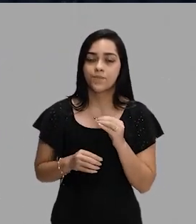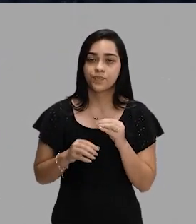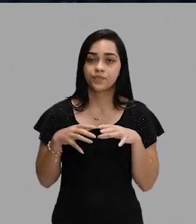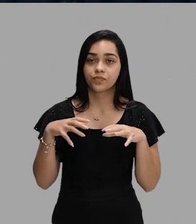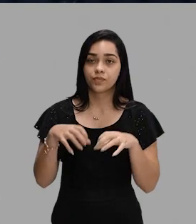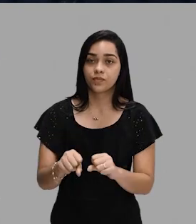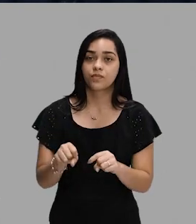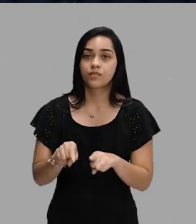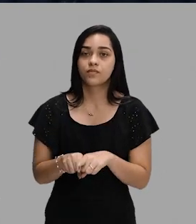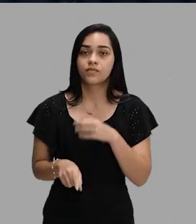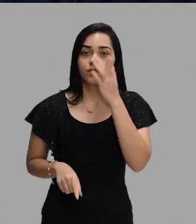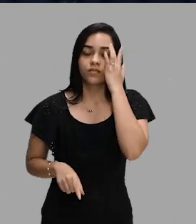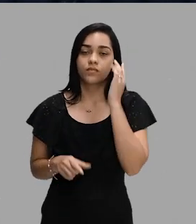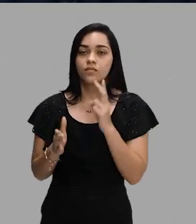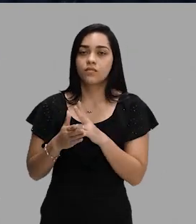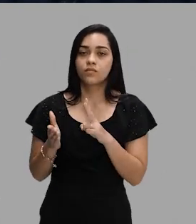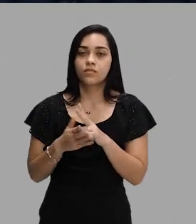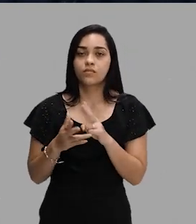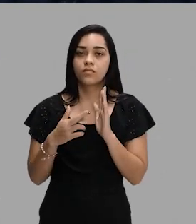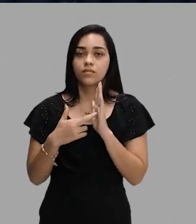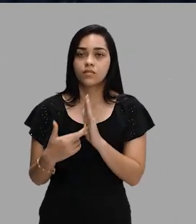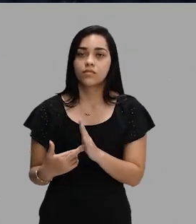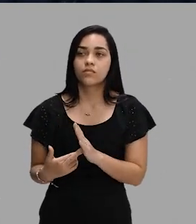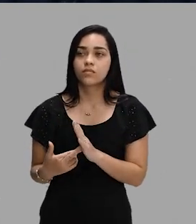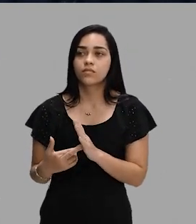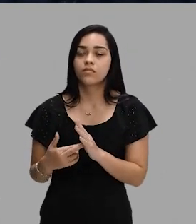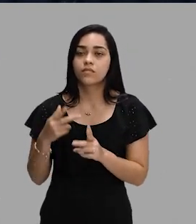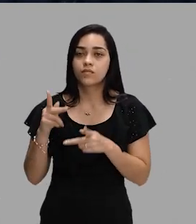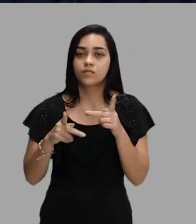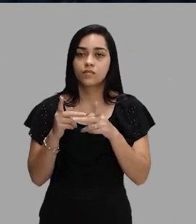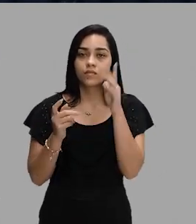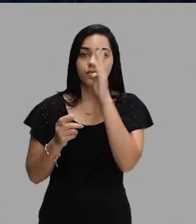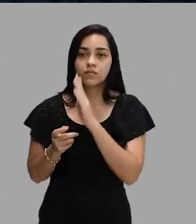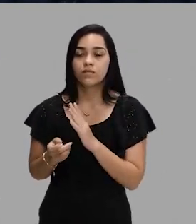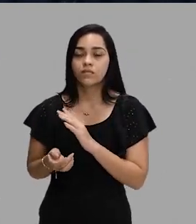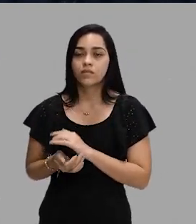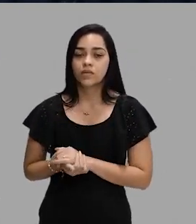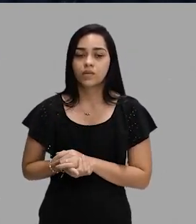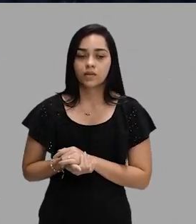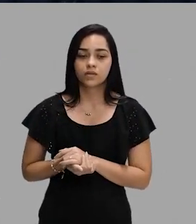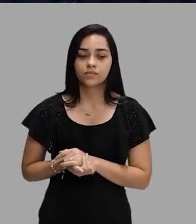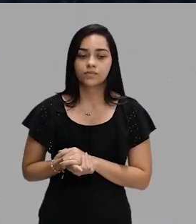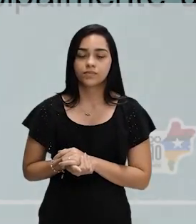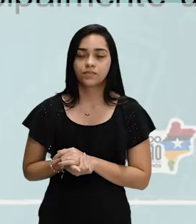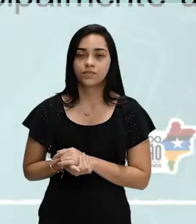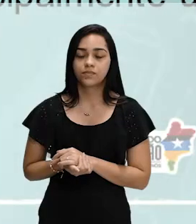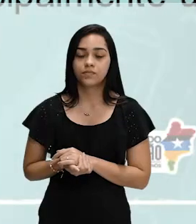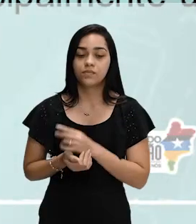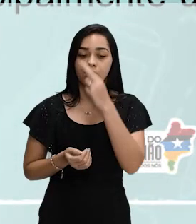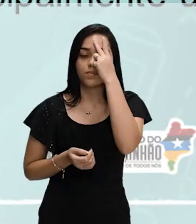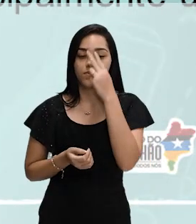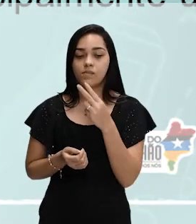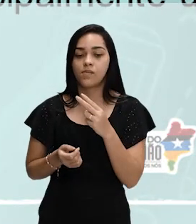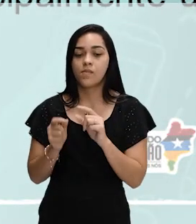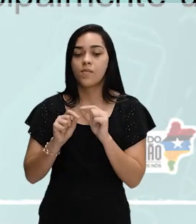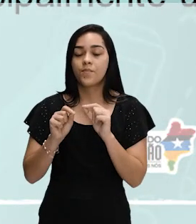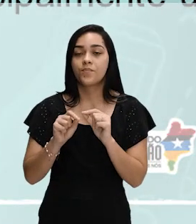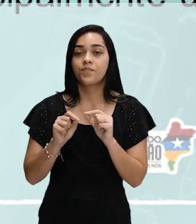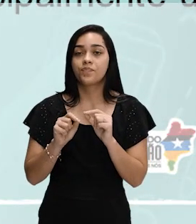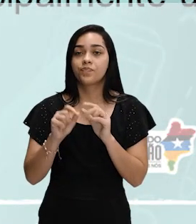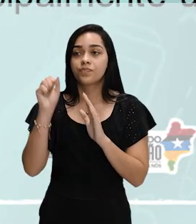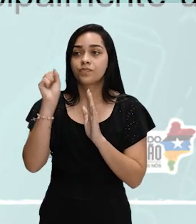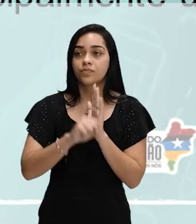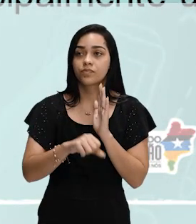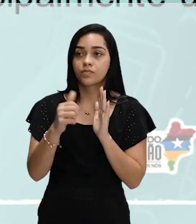colonizador, e a Índia nativa, a representação do povo brasileiro. Continuando. A história vai transcorrer no